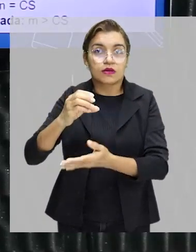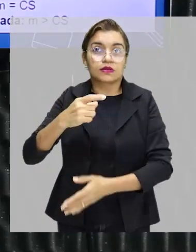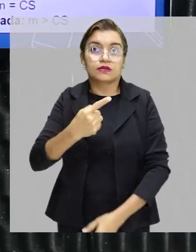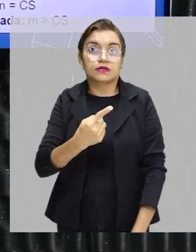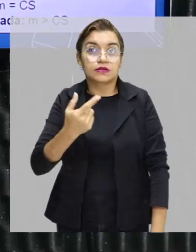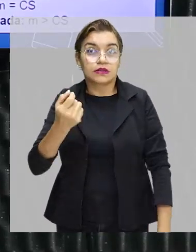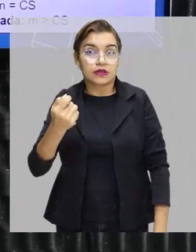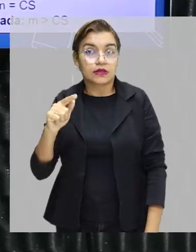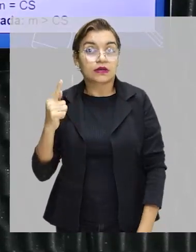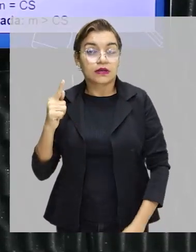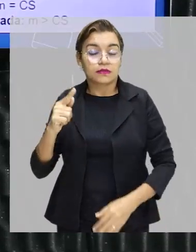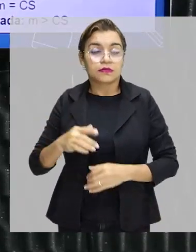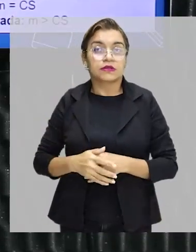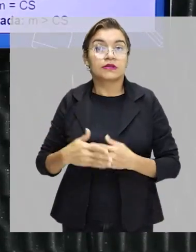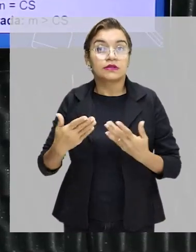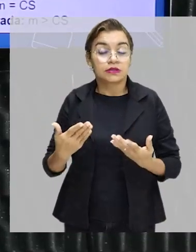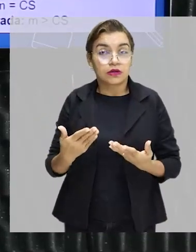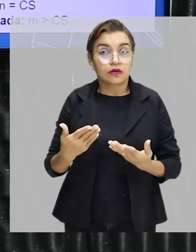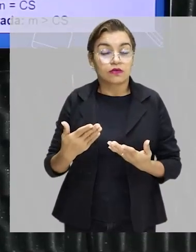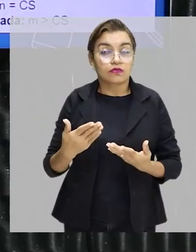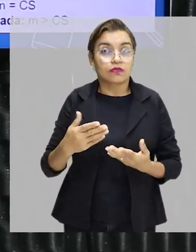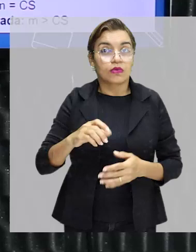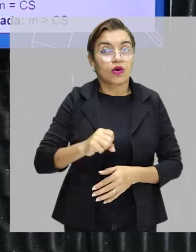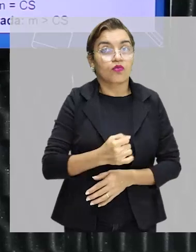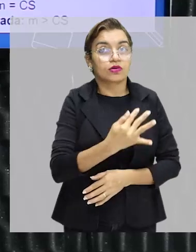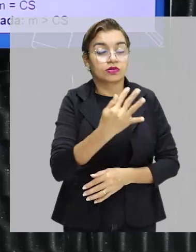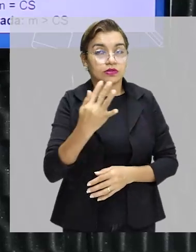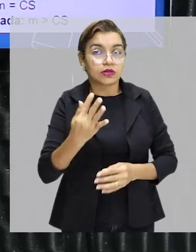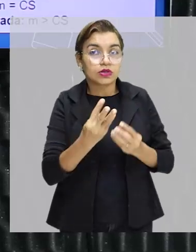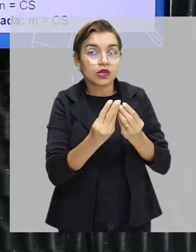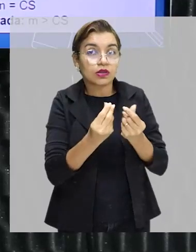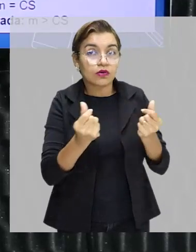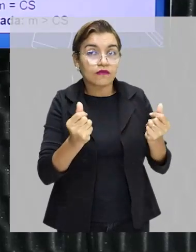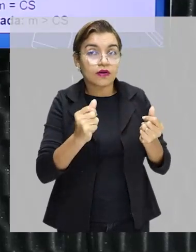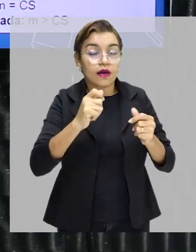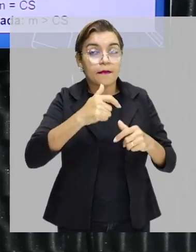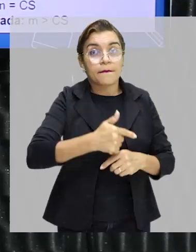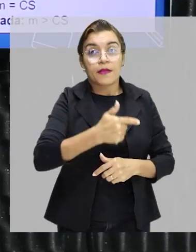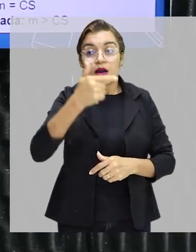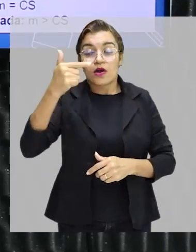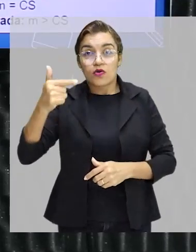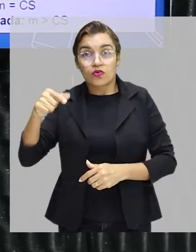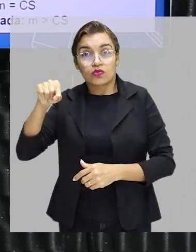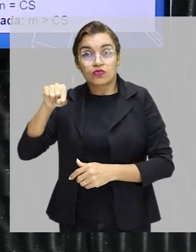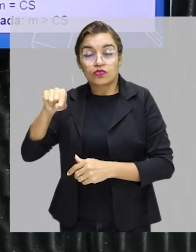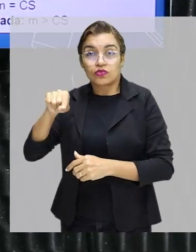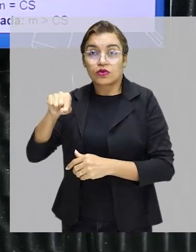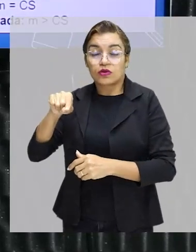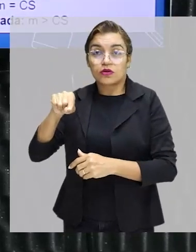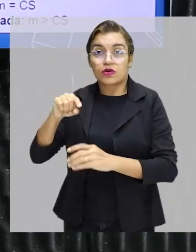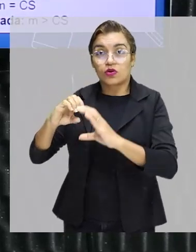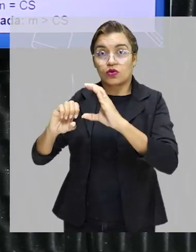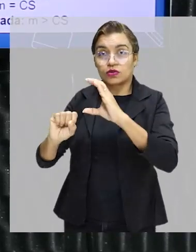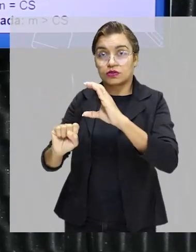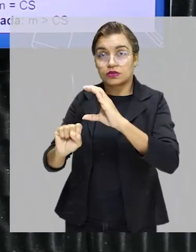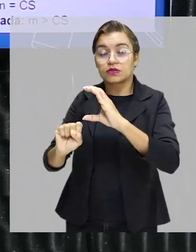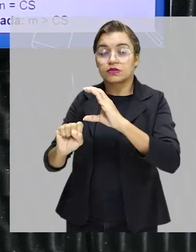quantidade dissolvida será maior do que o coeficiente de solubilidade,